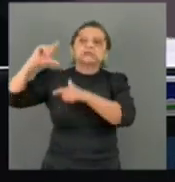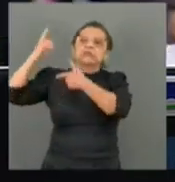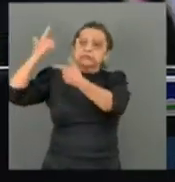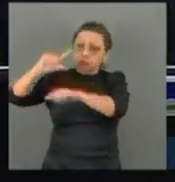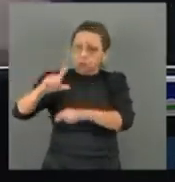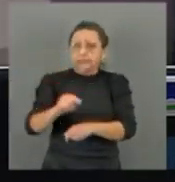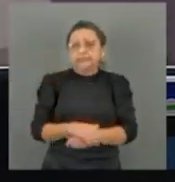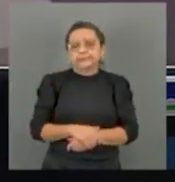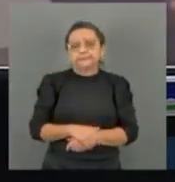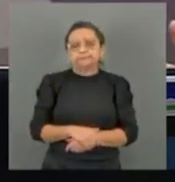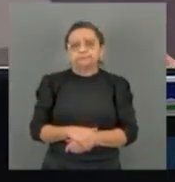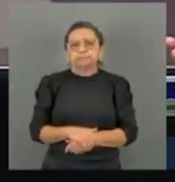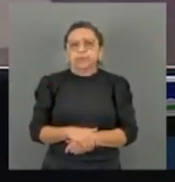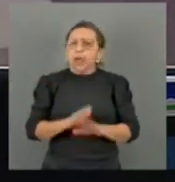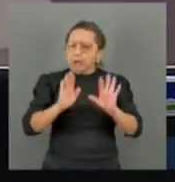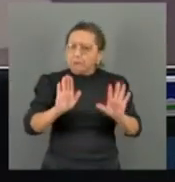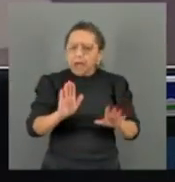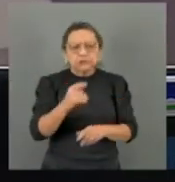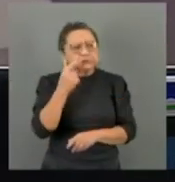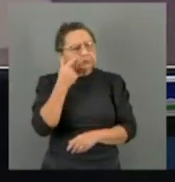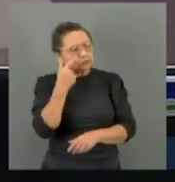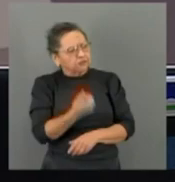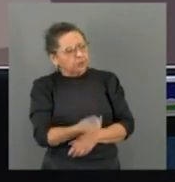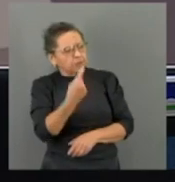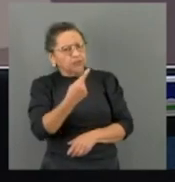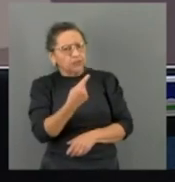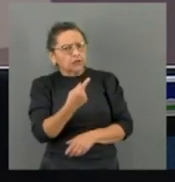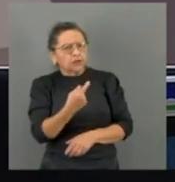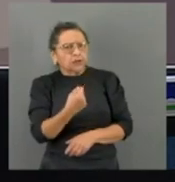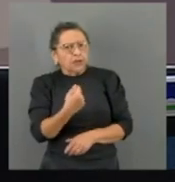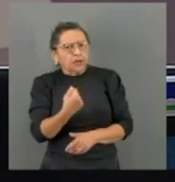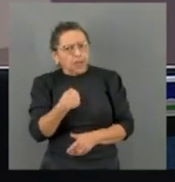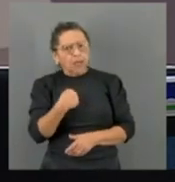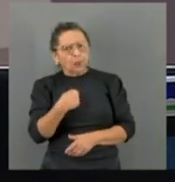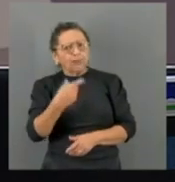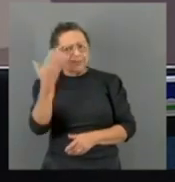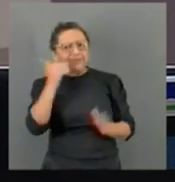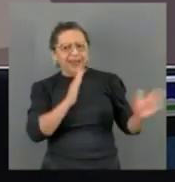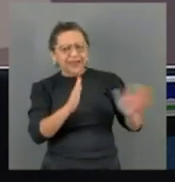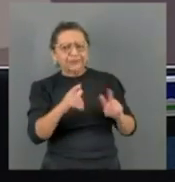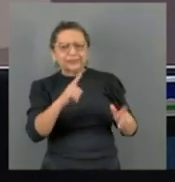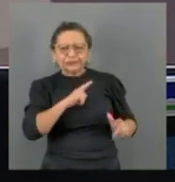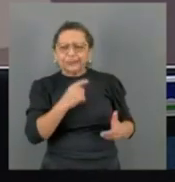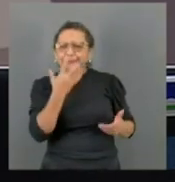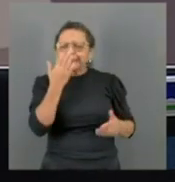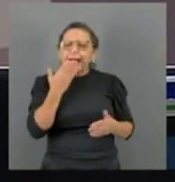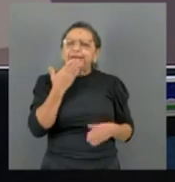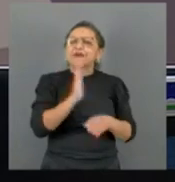eu, claro, estava muito em favor em queimar a nossa bandeira, por muitos motivos.